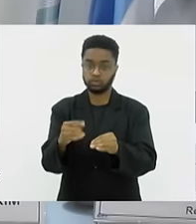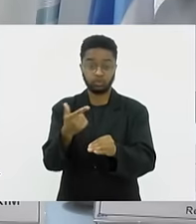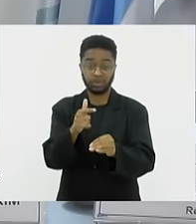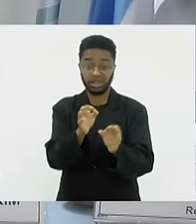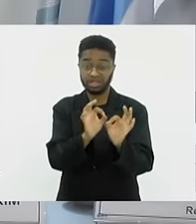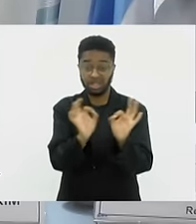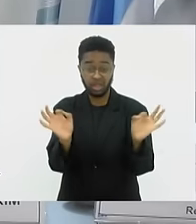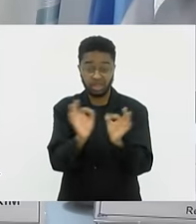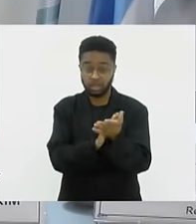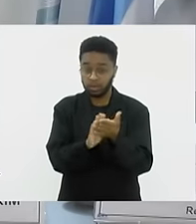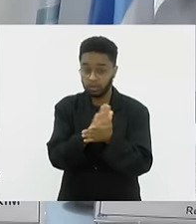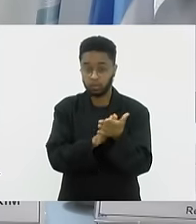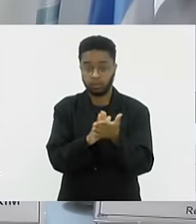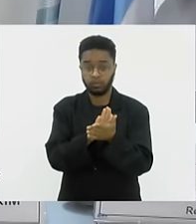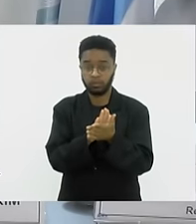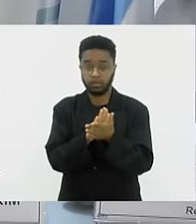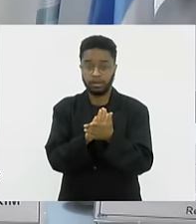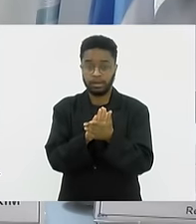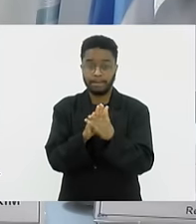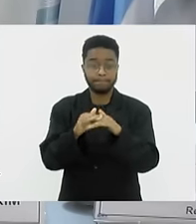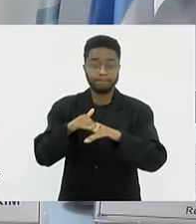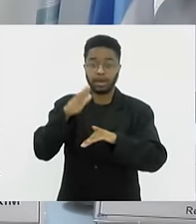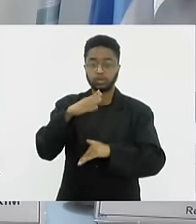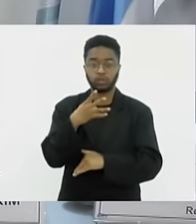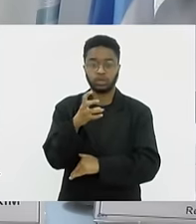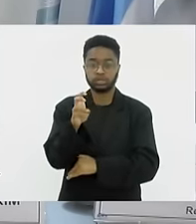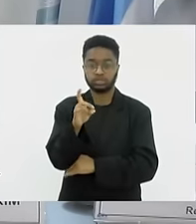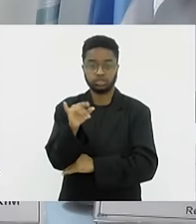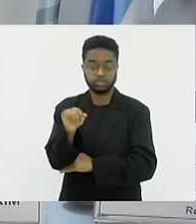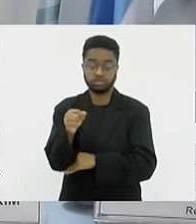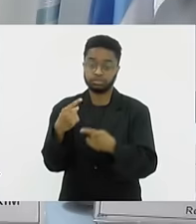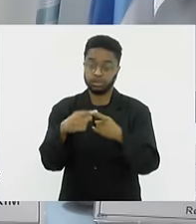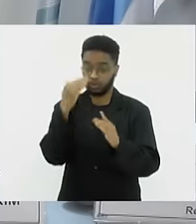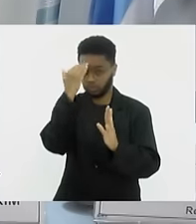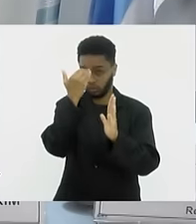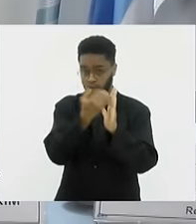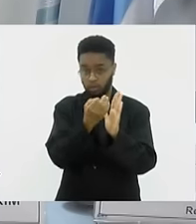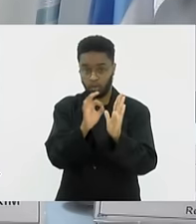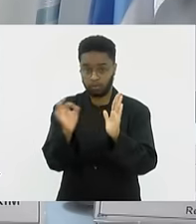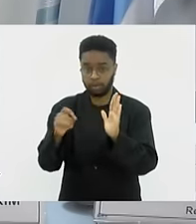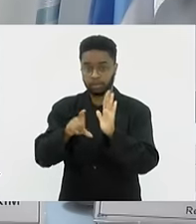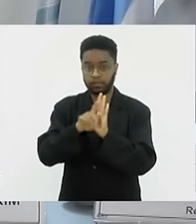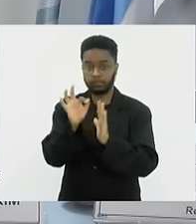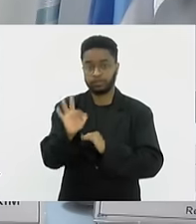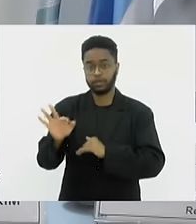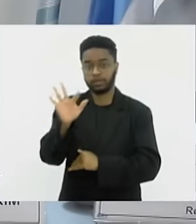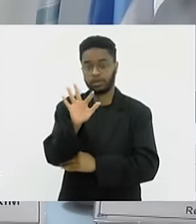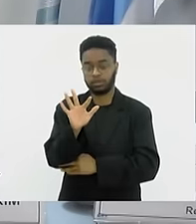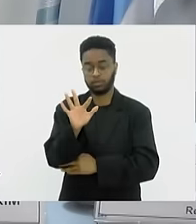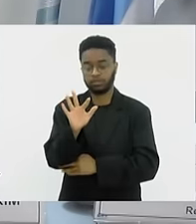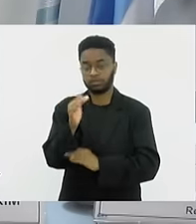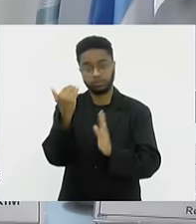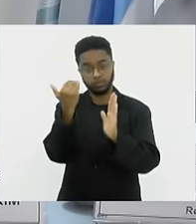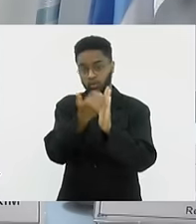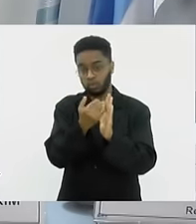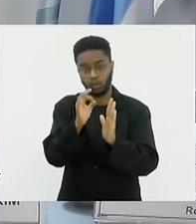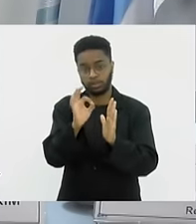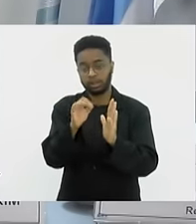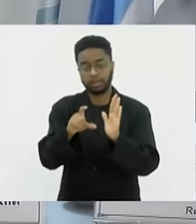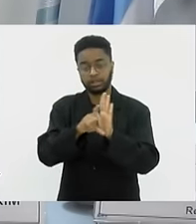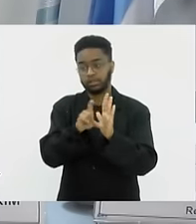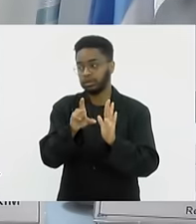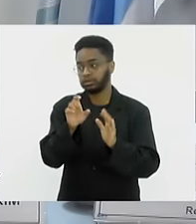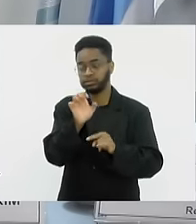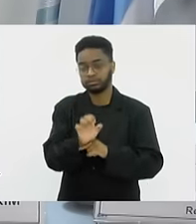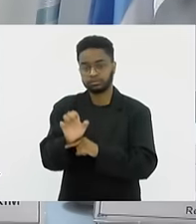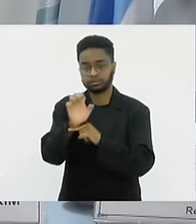nenhum com data superior a 45 dias. Desrespeitando a legislação federal, deputado Roberto Monteiro. Desrespeitando a legislação estadual, deputado Valdeciano.